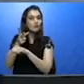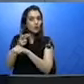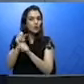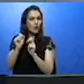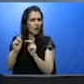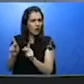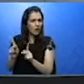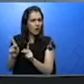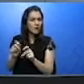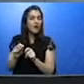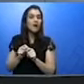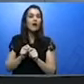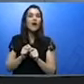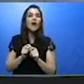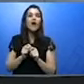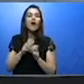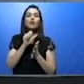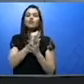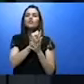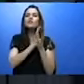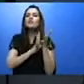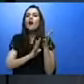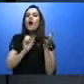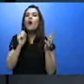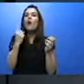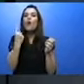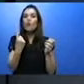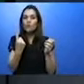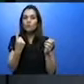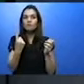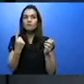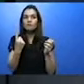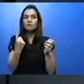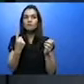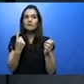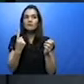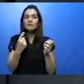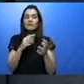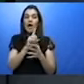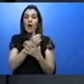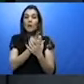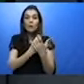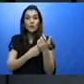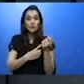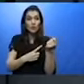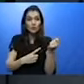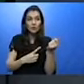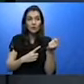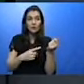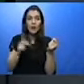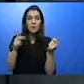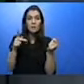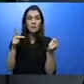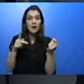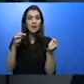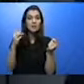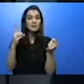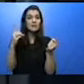ok? É o exercício 1 da página 16 da apostila, lembrando que é o caderno